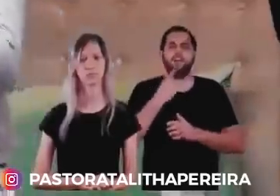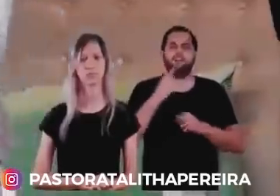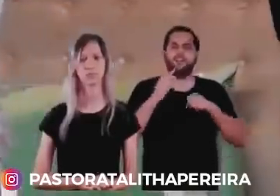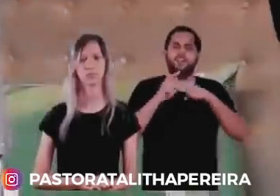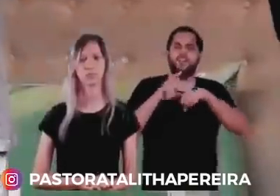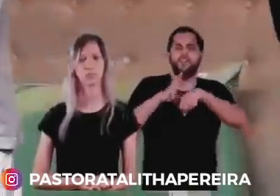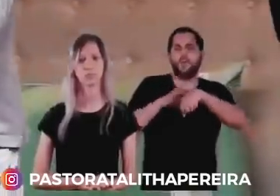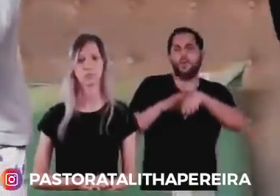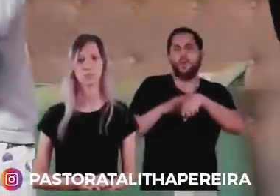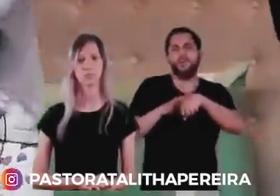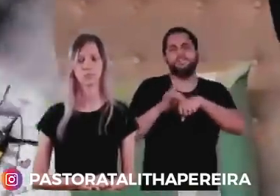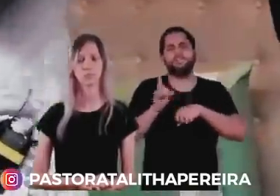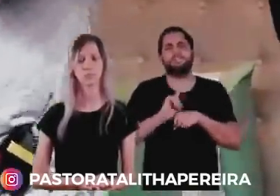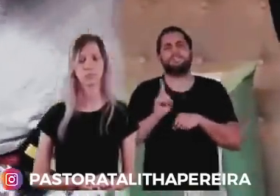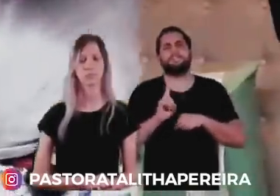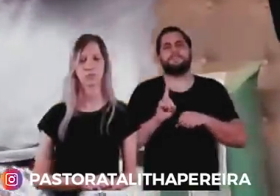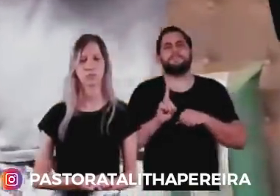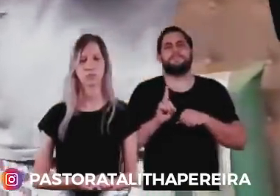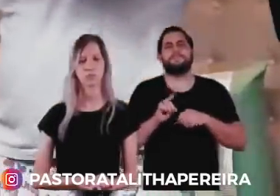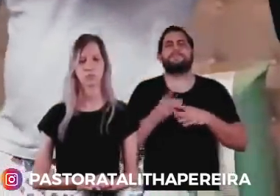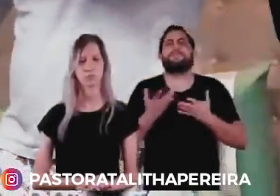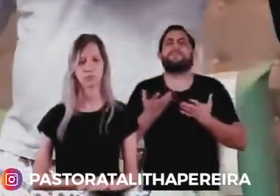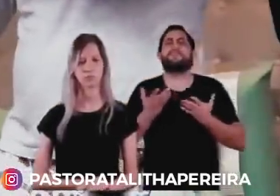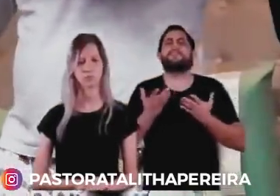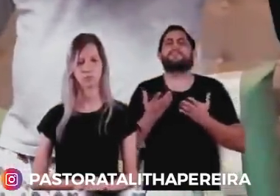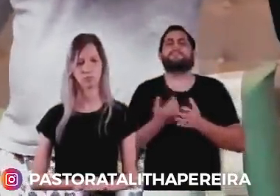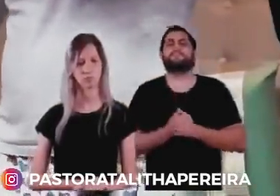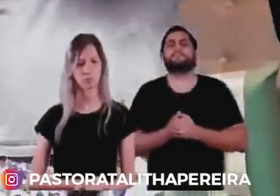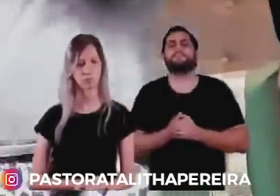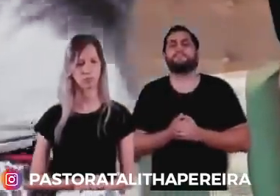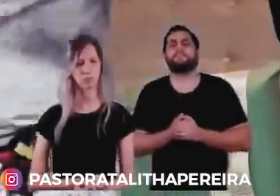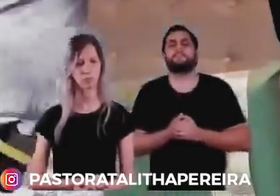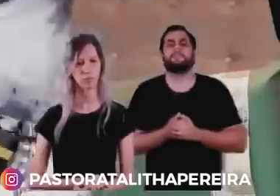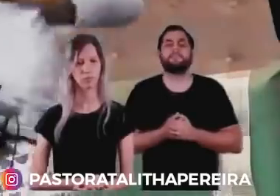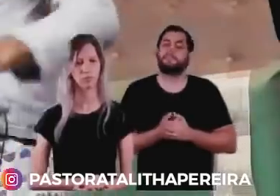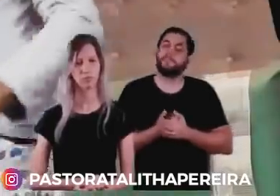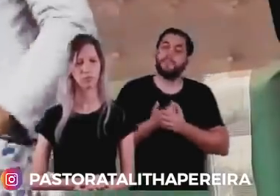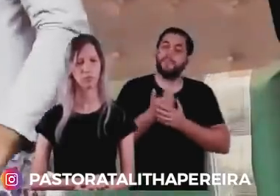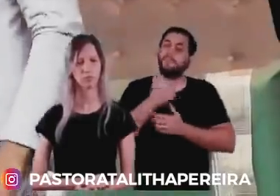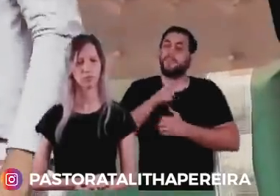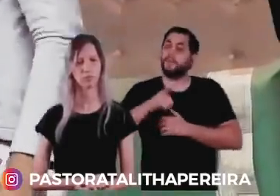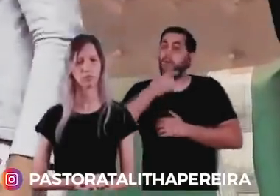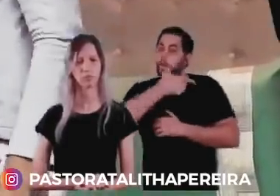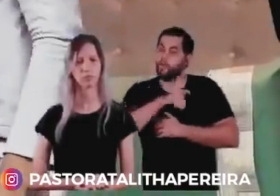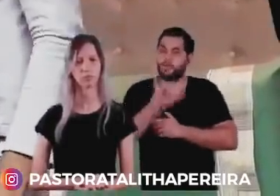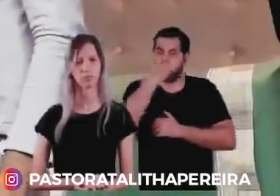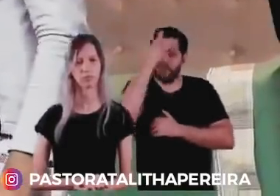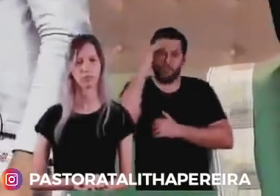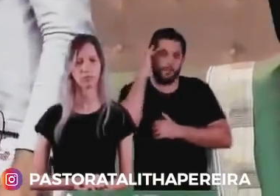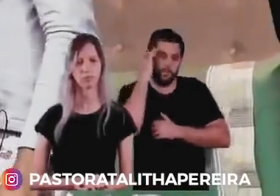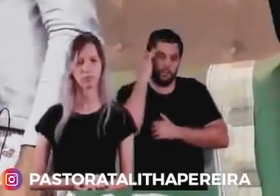mas seja se tratando assim, tipo, mais um caso recuperado